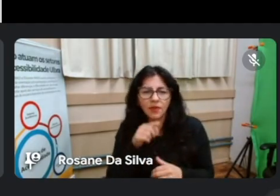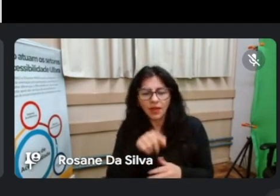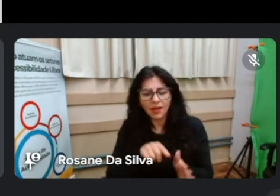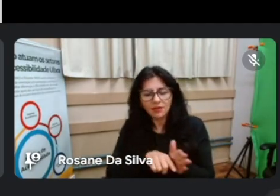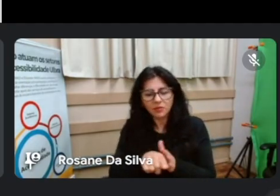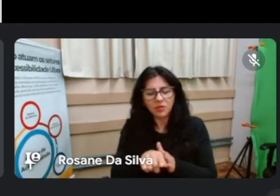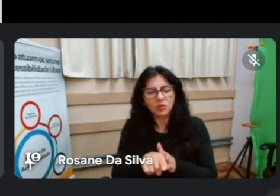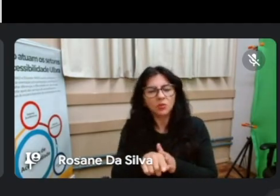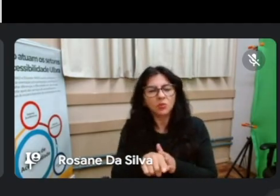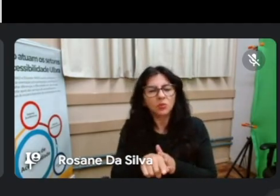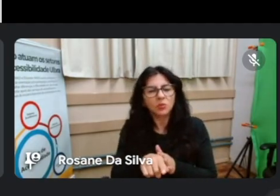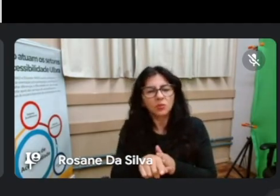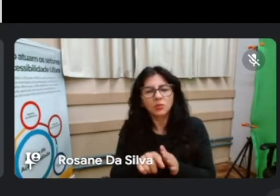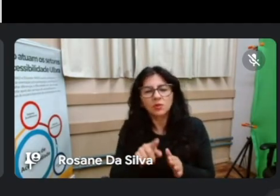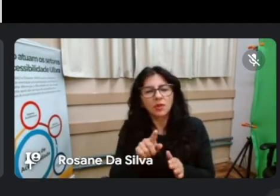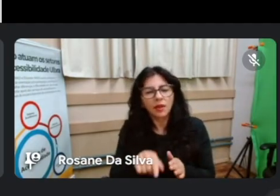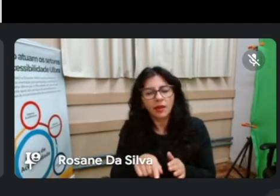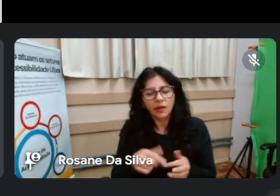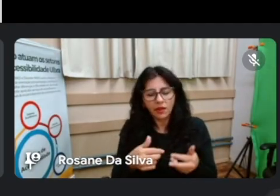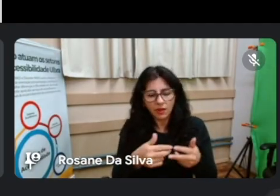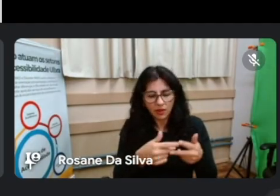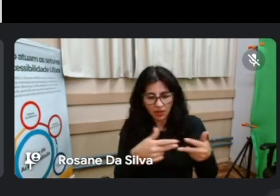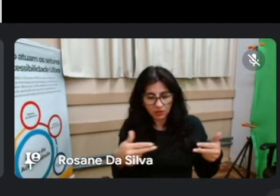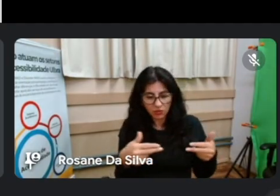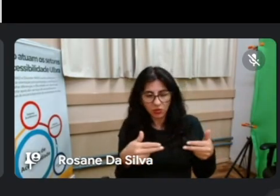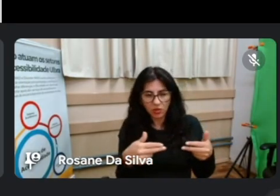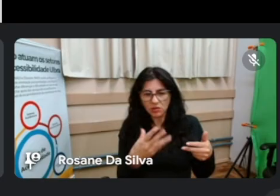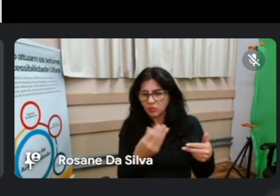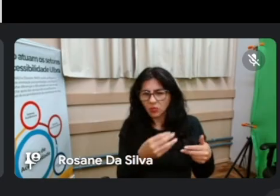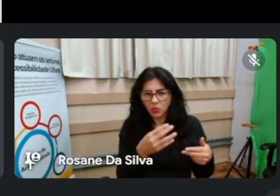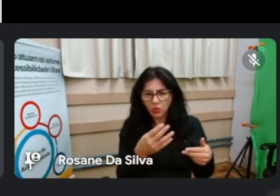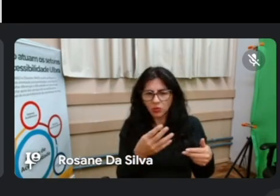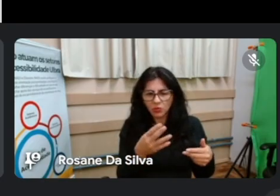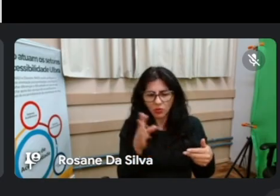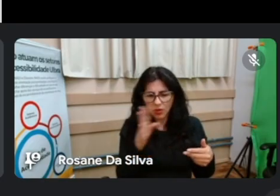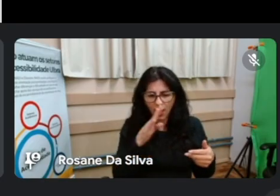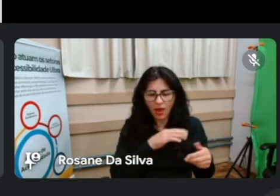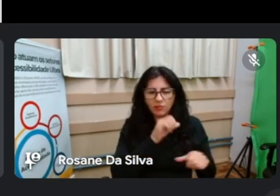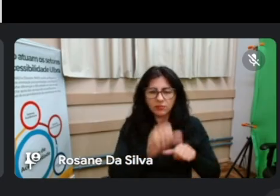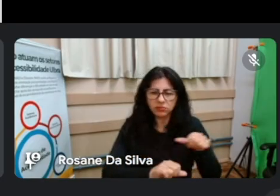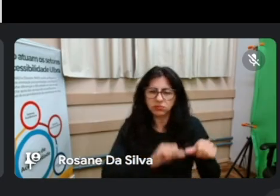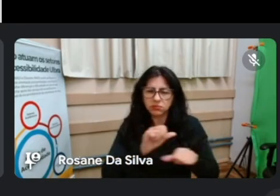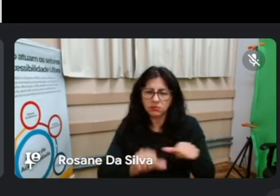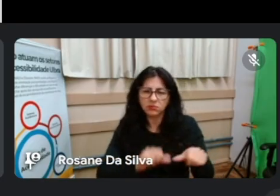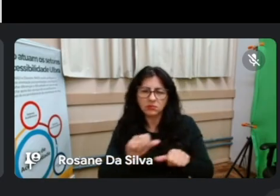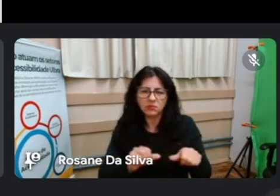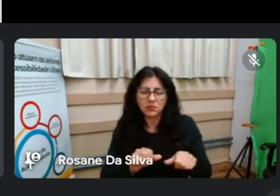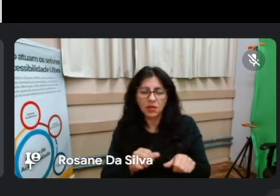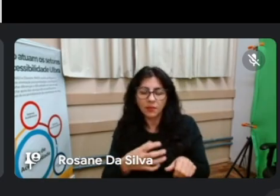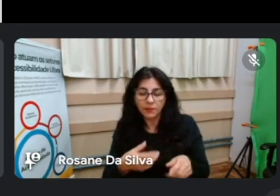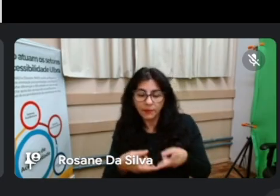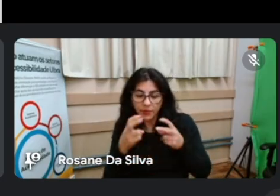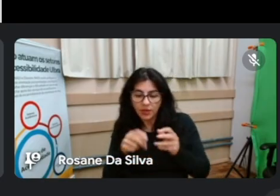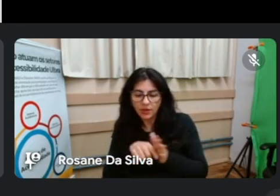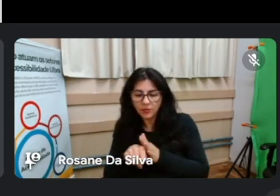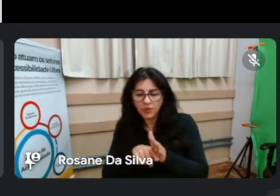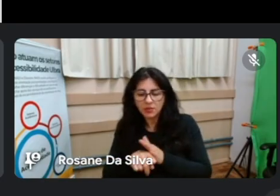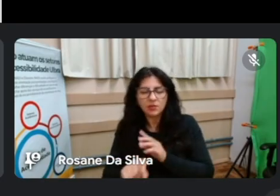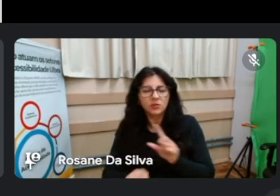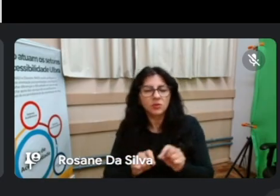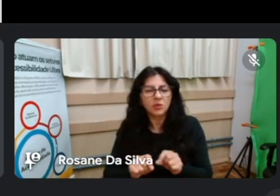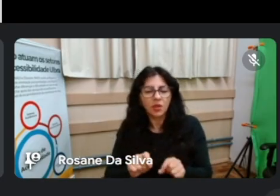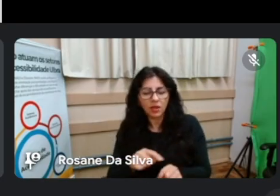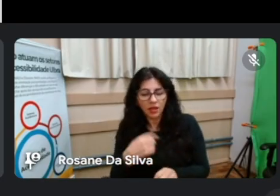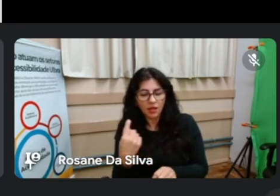H as coisas mudam muito rápido e o que a gente vem sentindo com as com as pesquisas é que a gente precisa